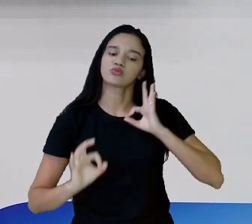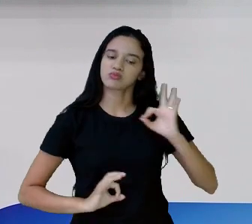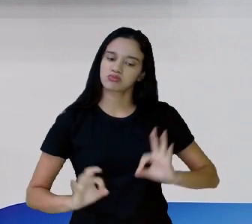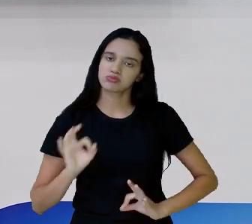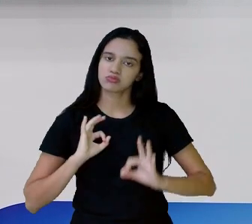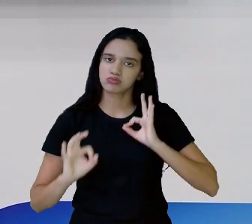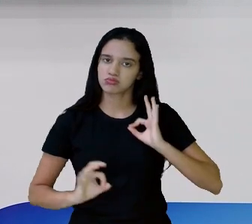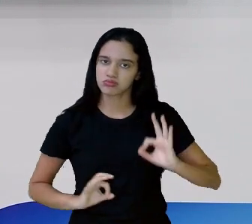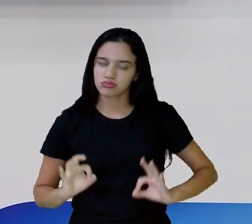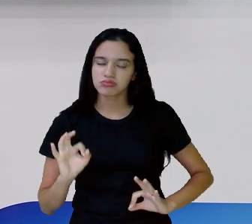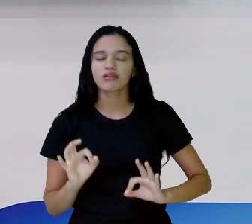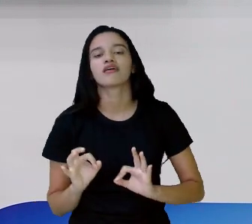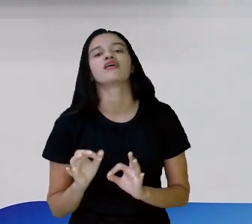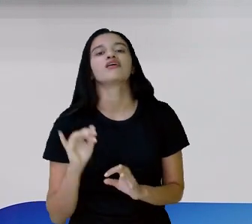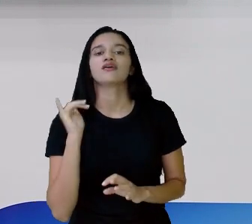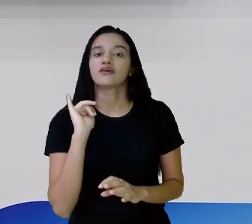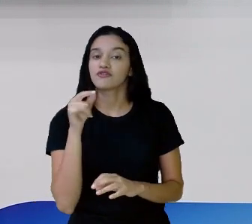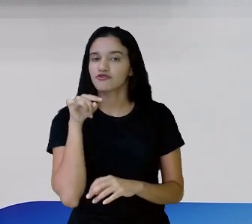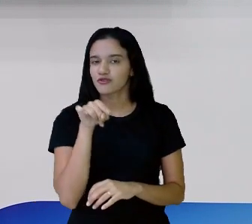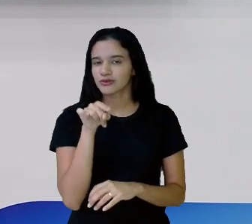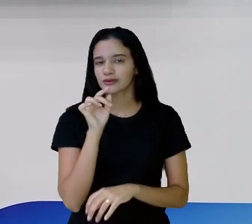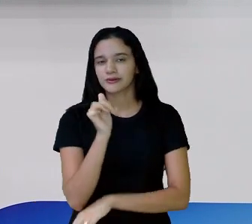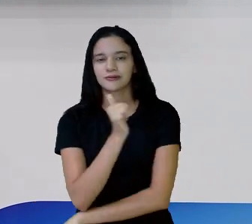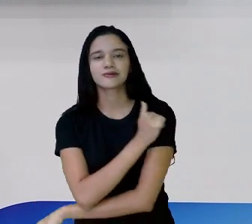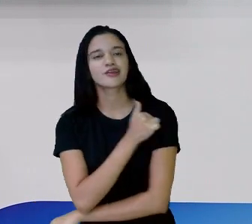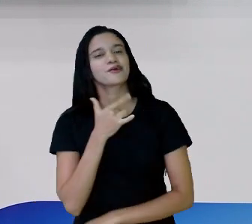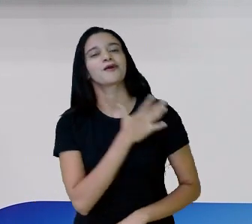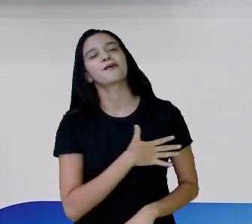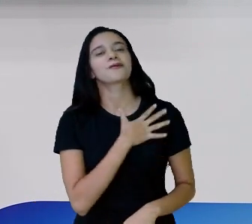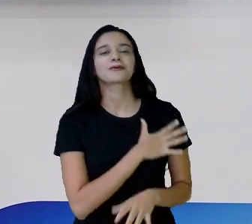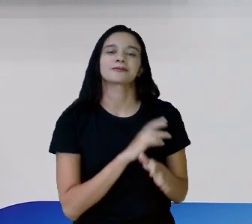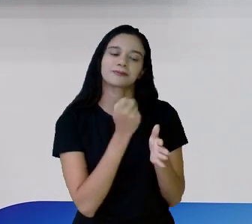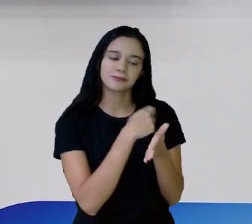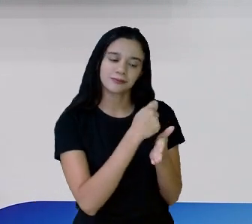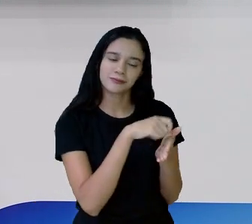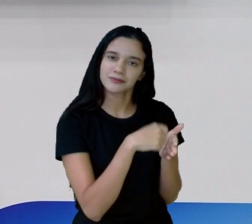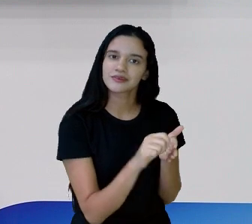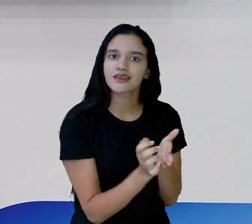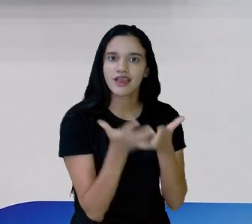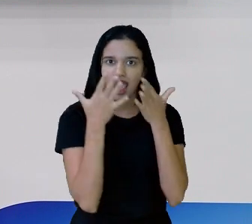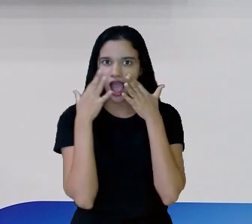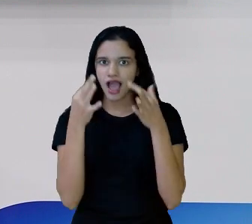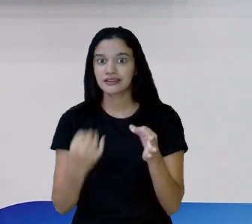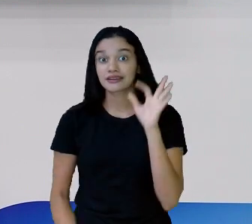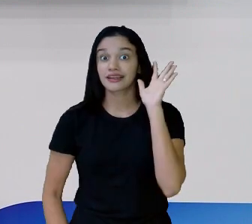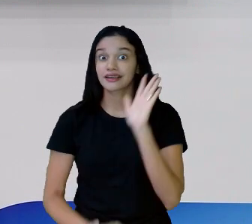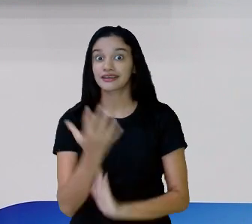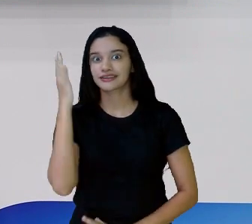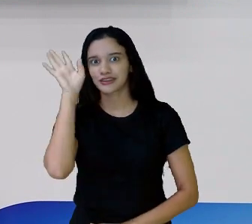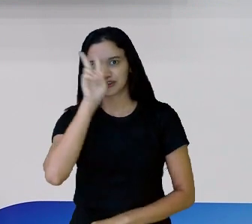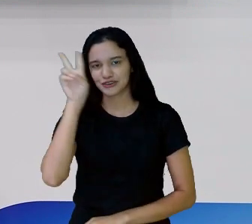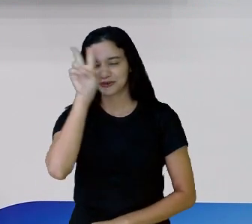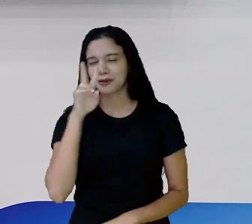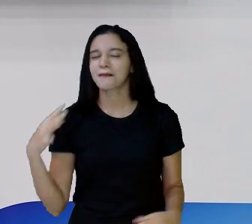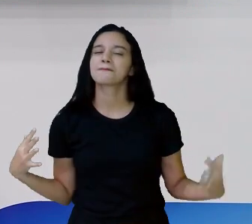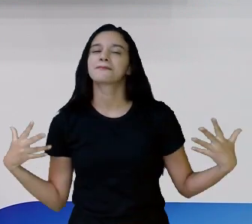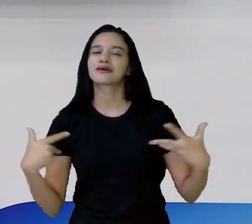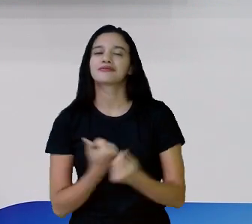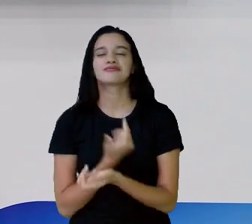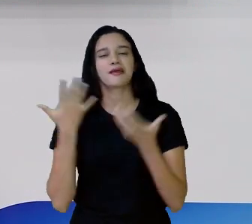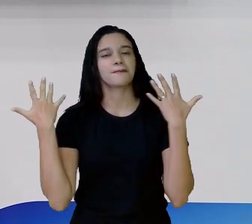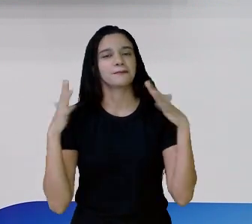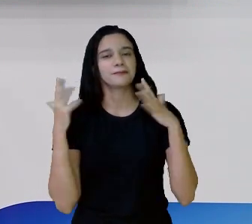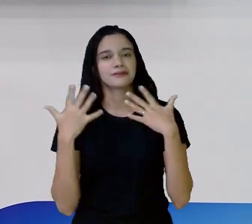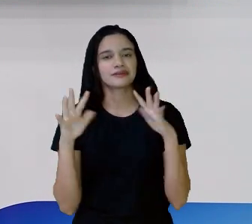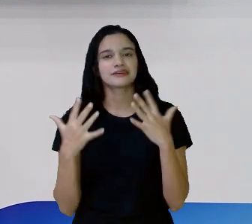dona Capivara. Então, você que é aquele estudante que gosta de escrever, fica atento. Está criando uma história, que maravilha,